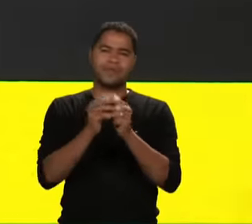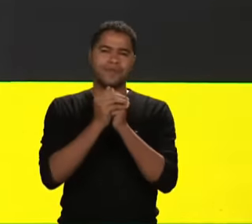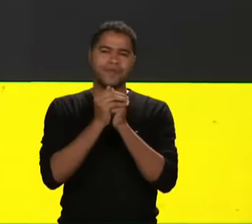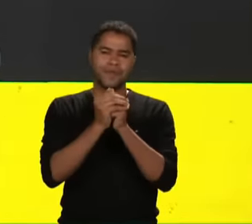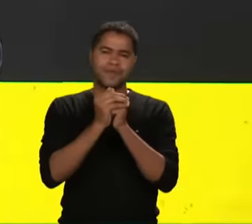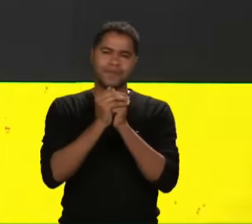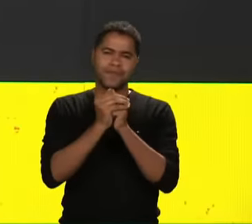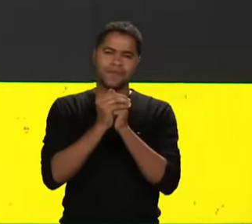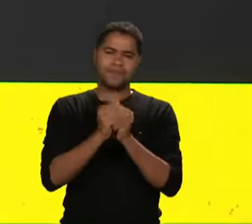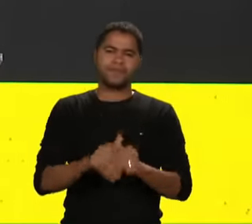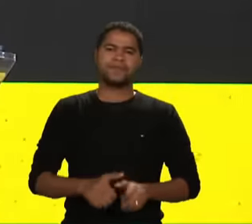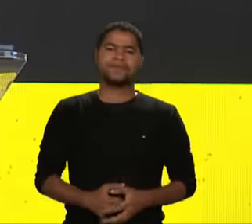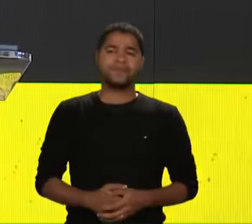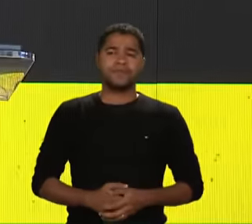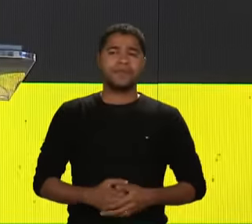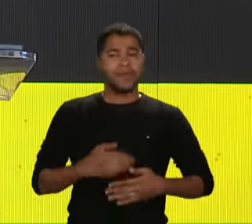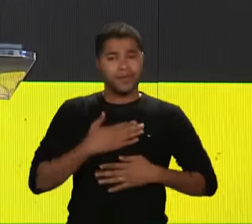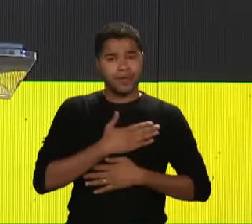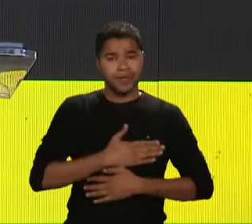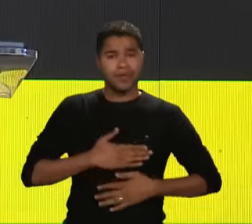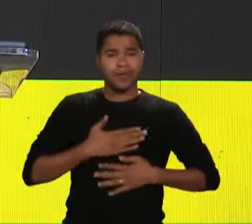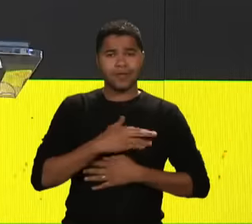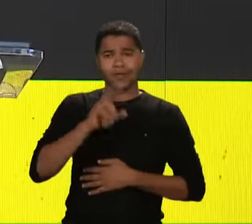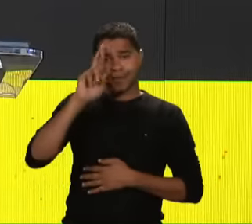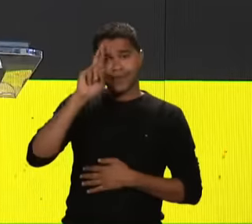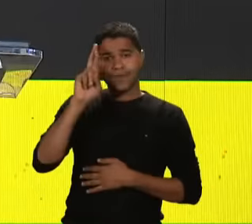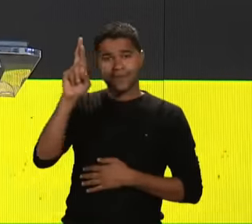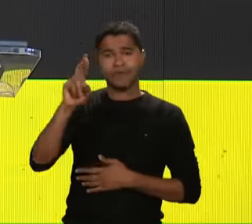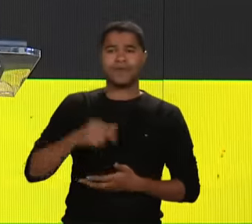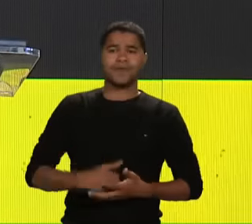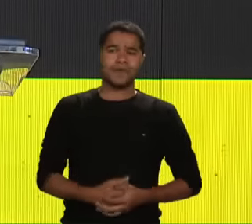Amém. É agradar o Senhor assim.